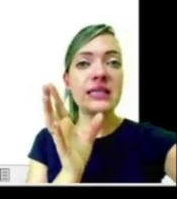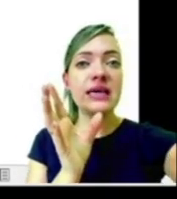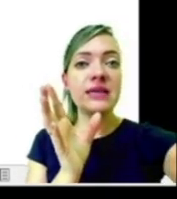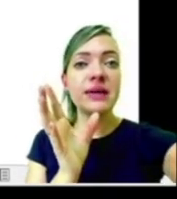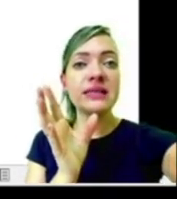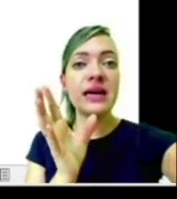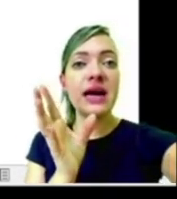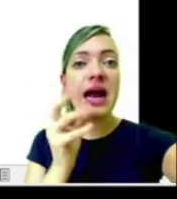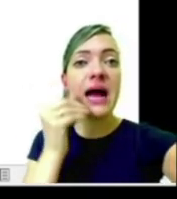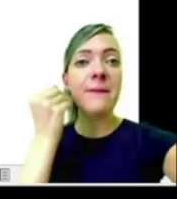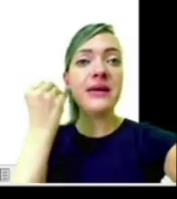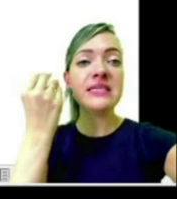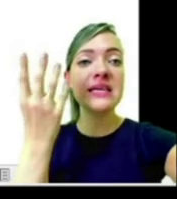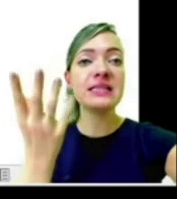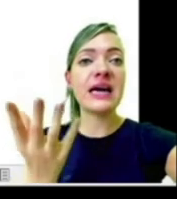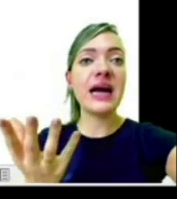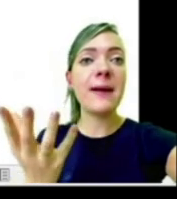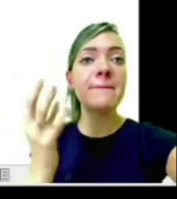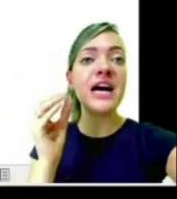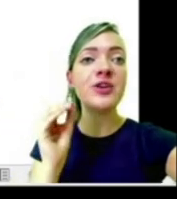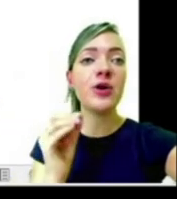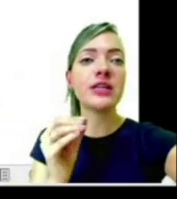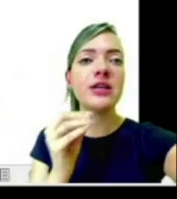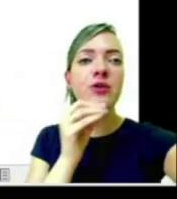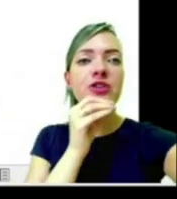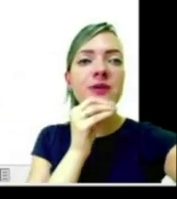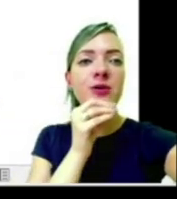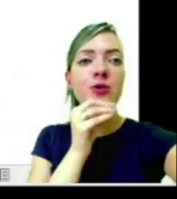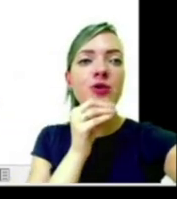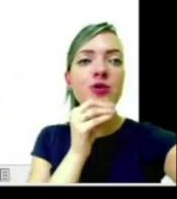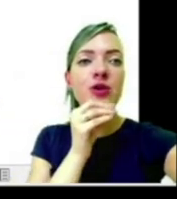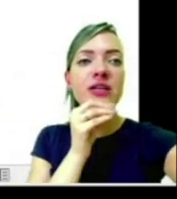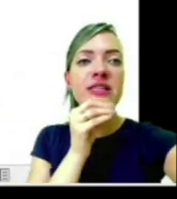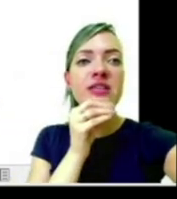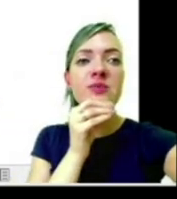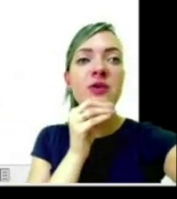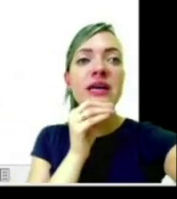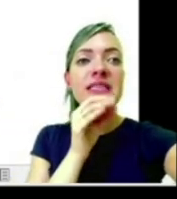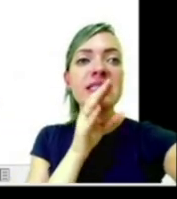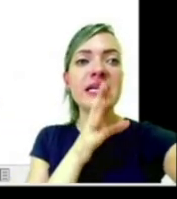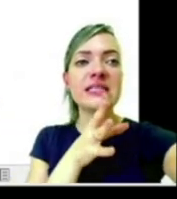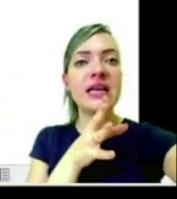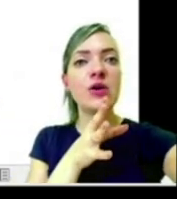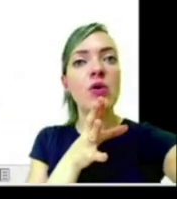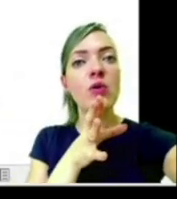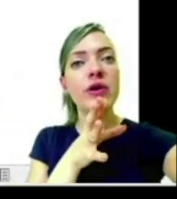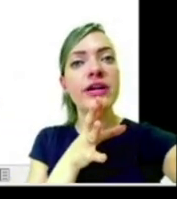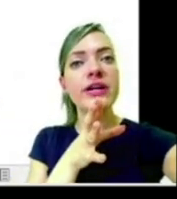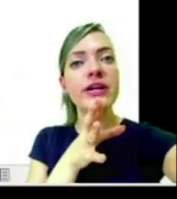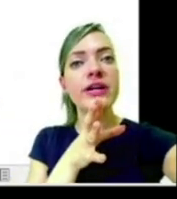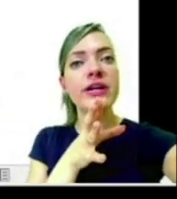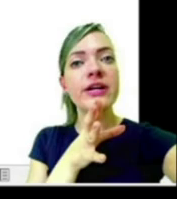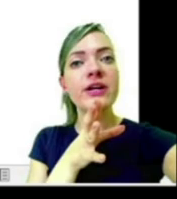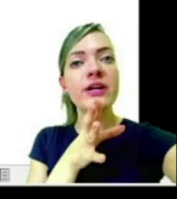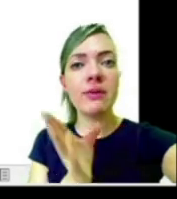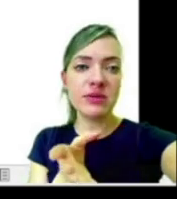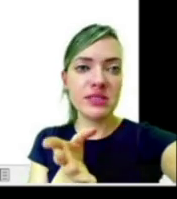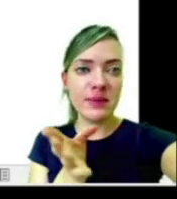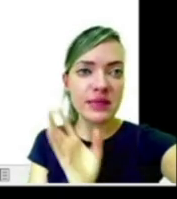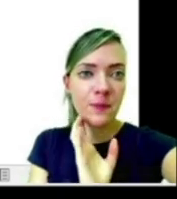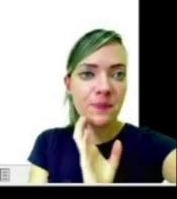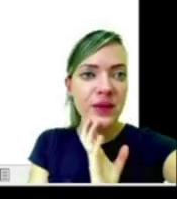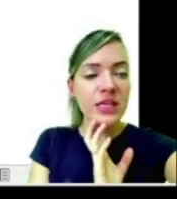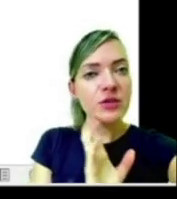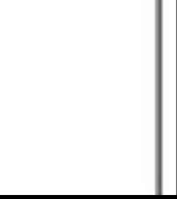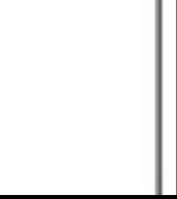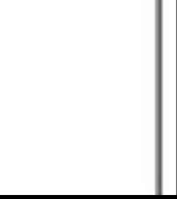dessa cadeia alimentar apresentará maior teor de mercúrio no organismo se nessa lagoa ocorrer um